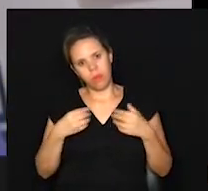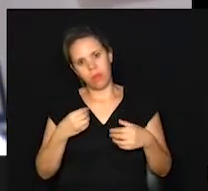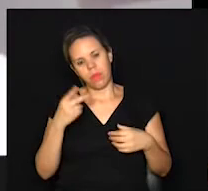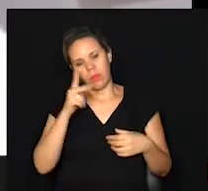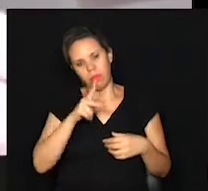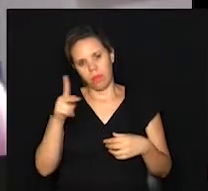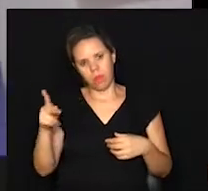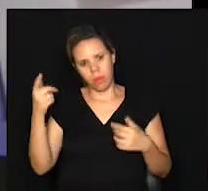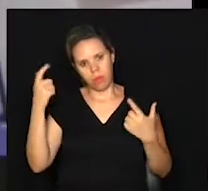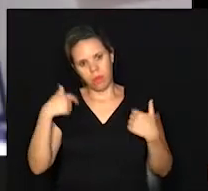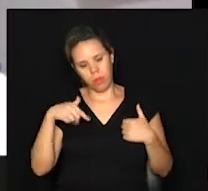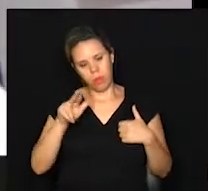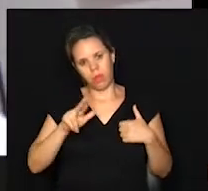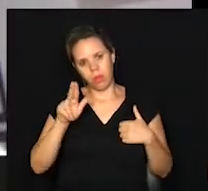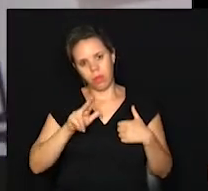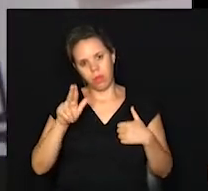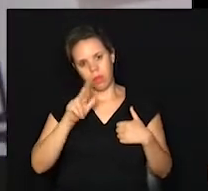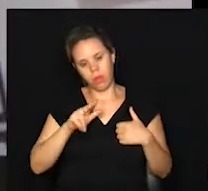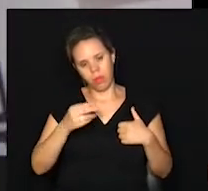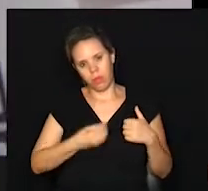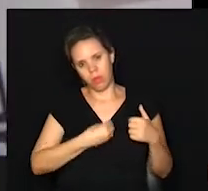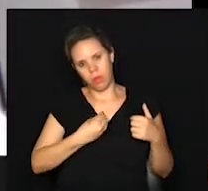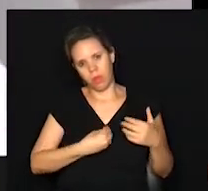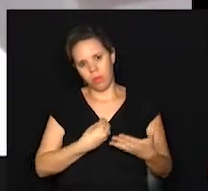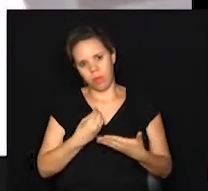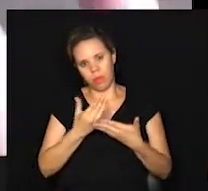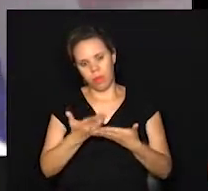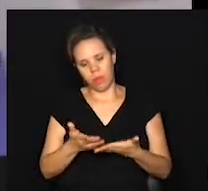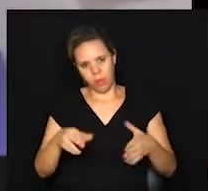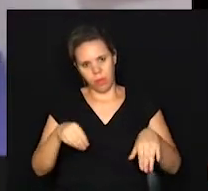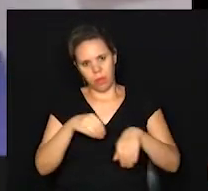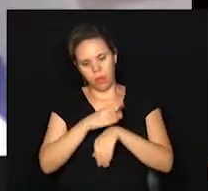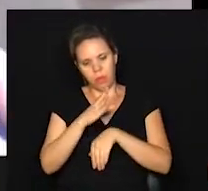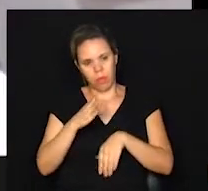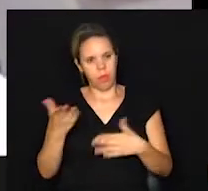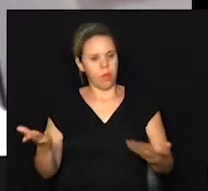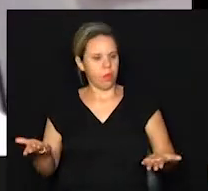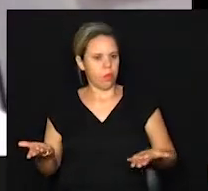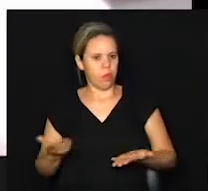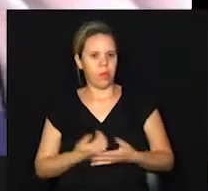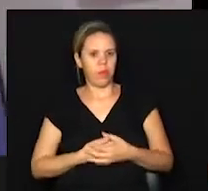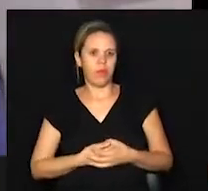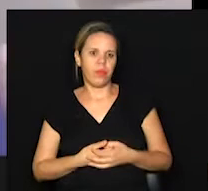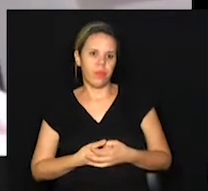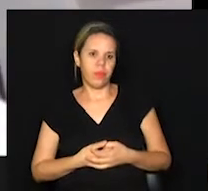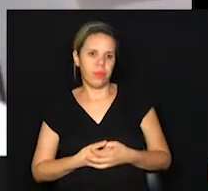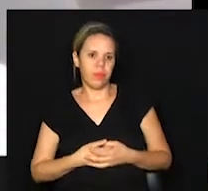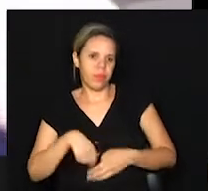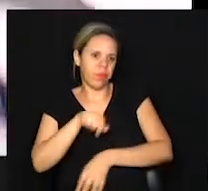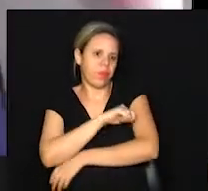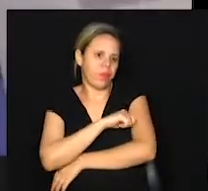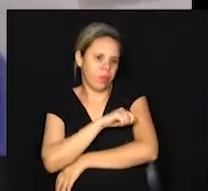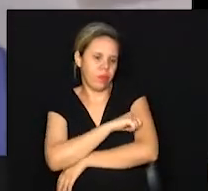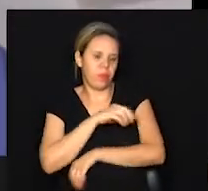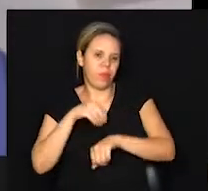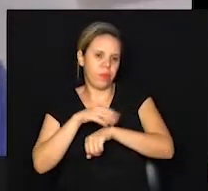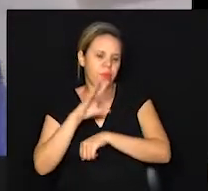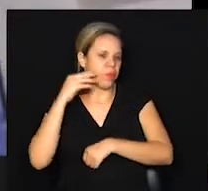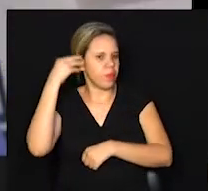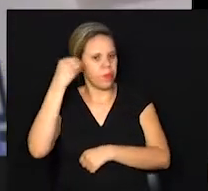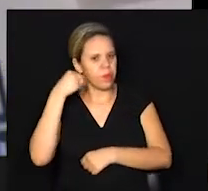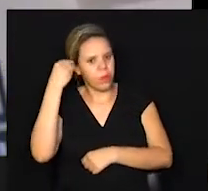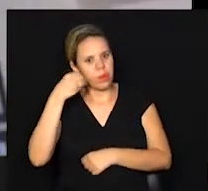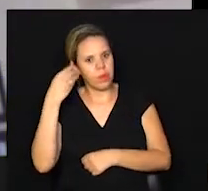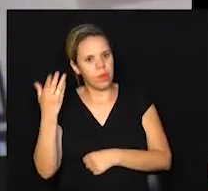enquanto um professor universitário que dedica a sua vida a levar à luz, né, a alunos, a transmitir